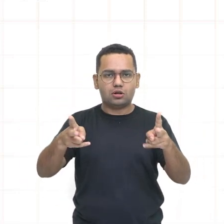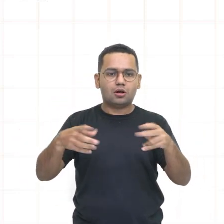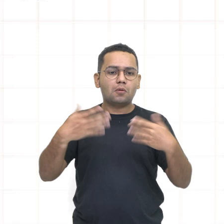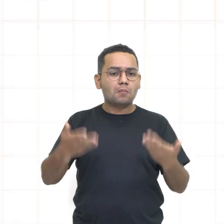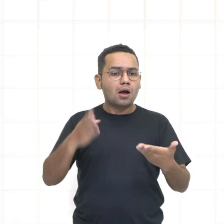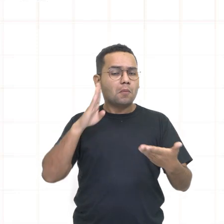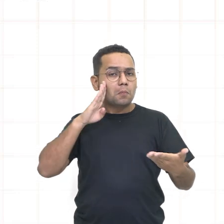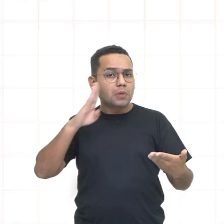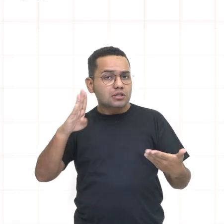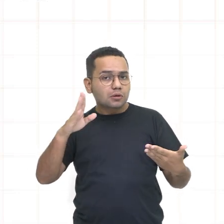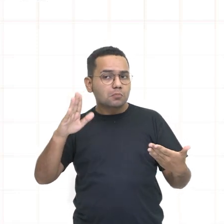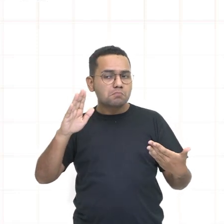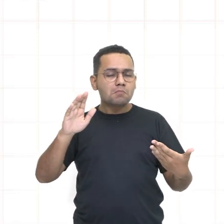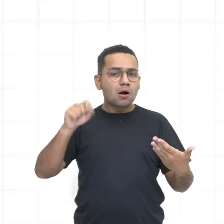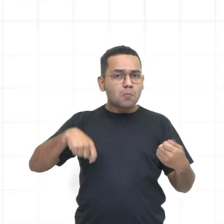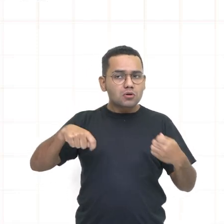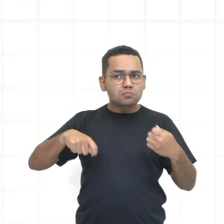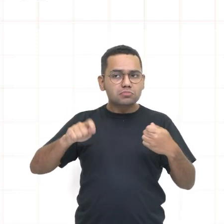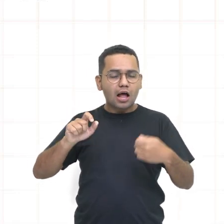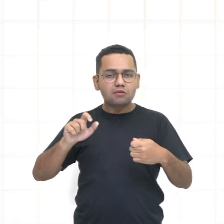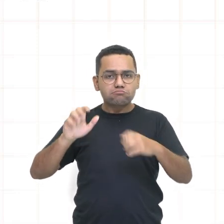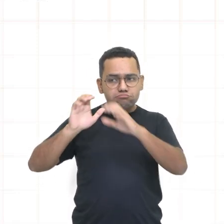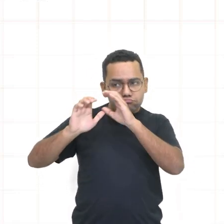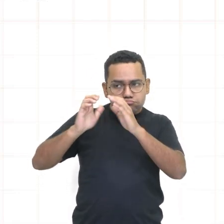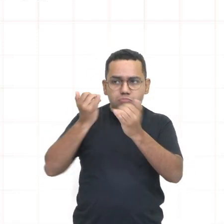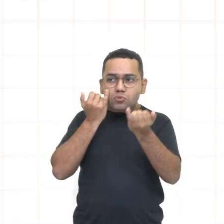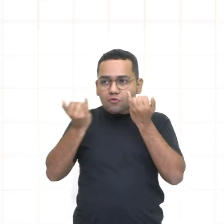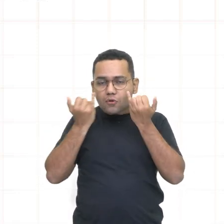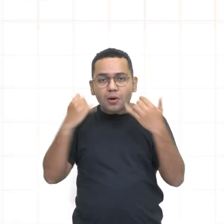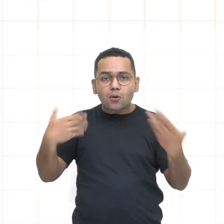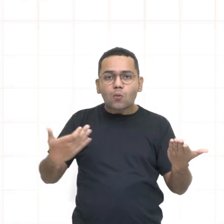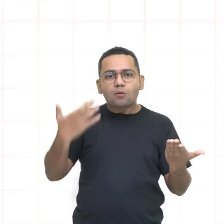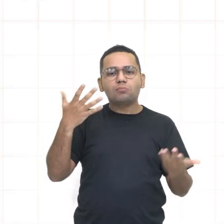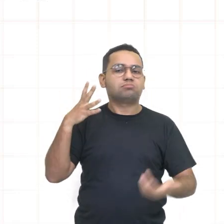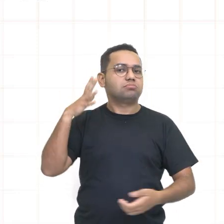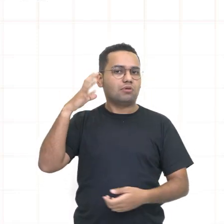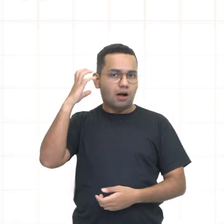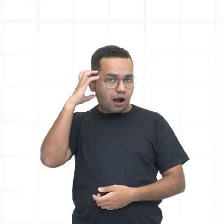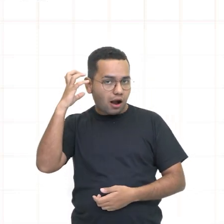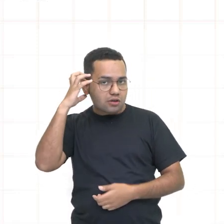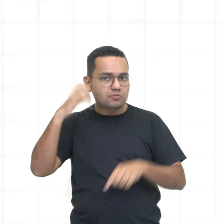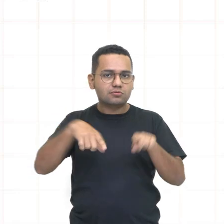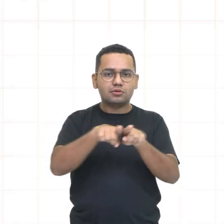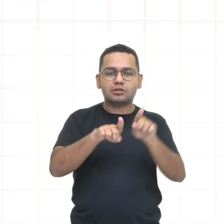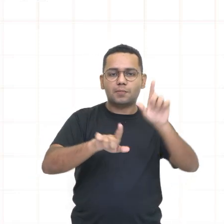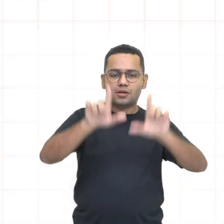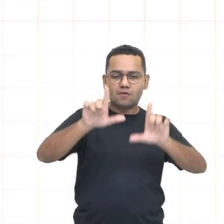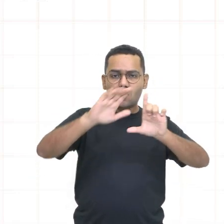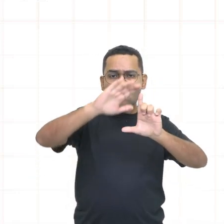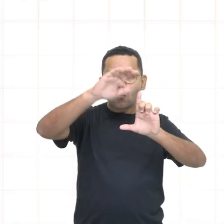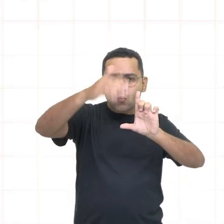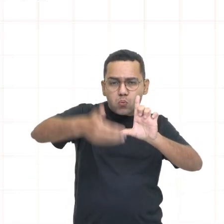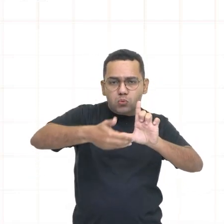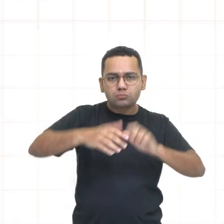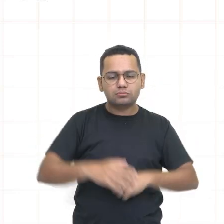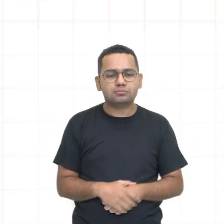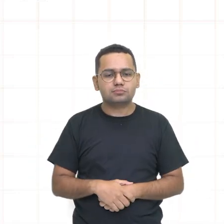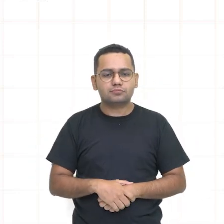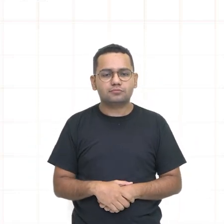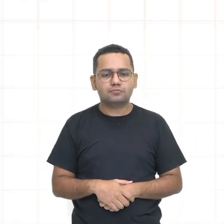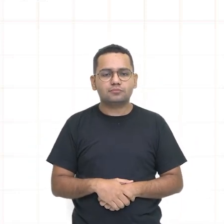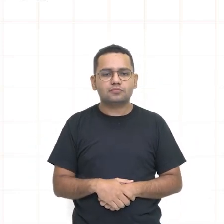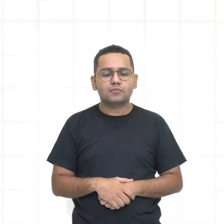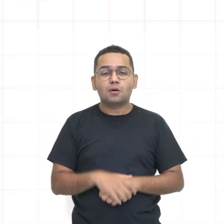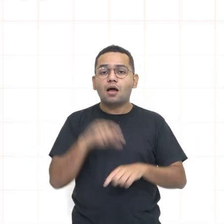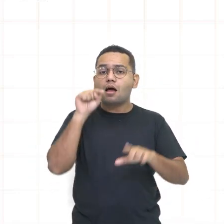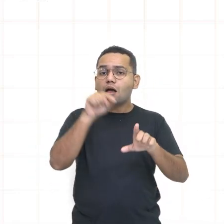dos principais meios de comunicação, e também a televisão. Lembrando que a televisão ela vai começar a ser